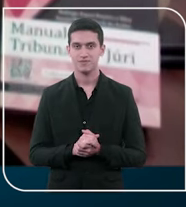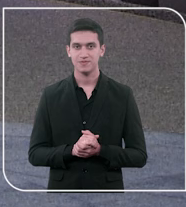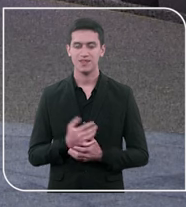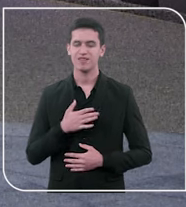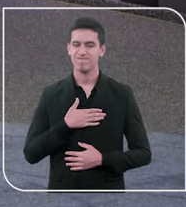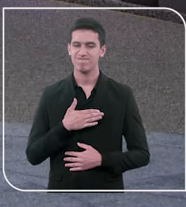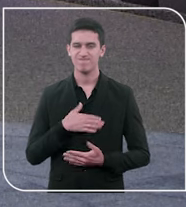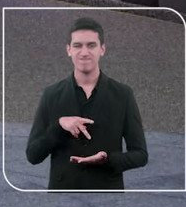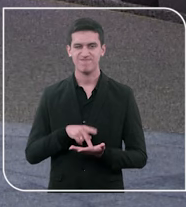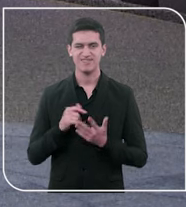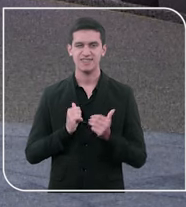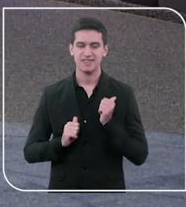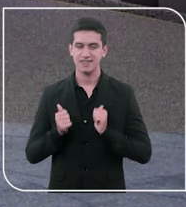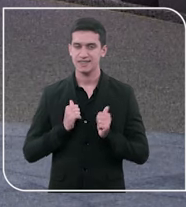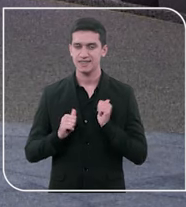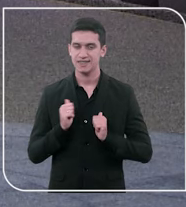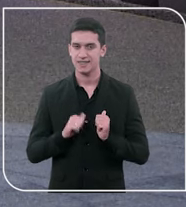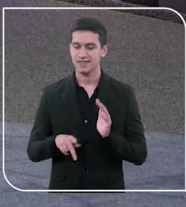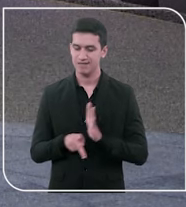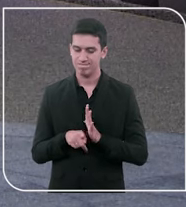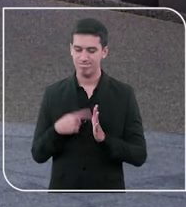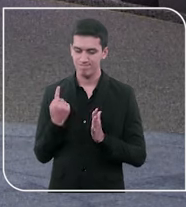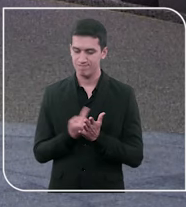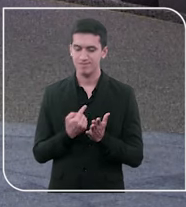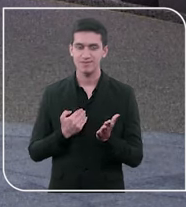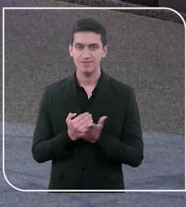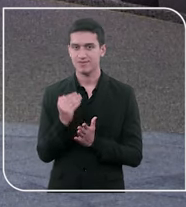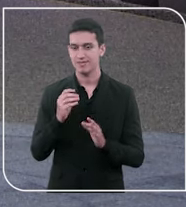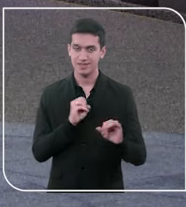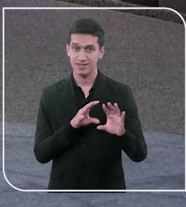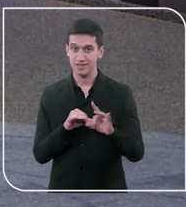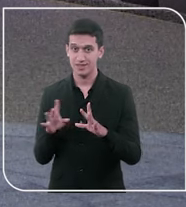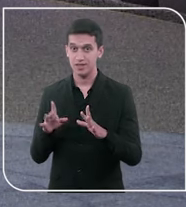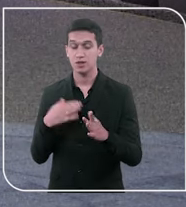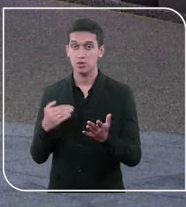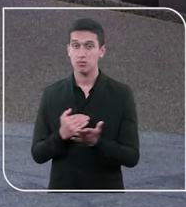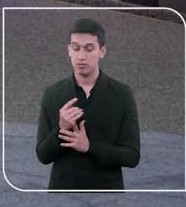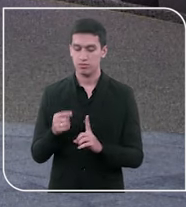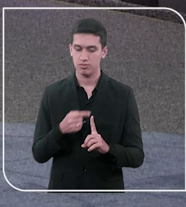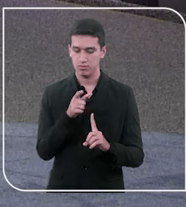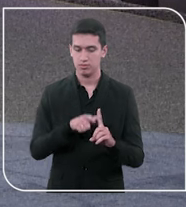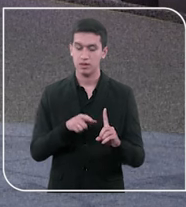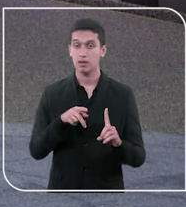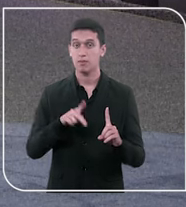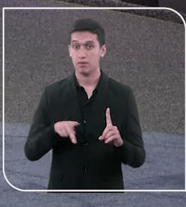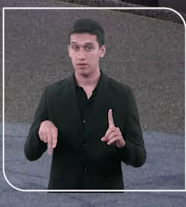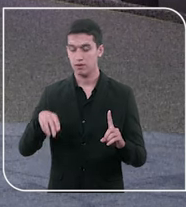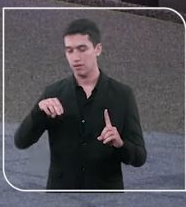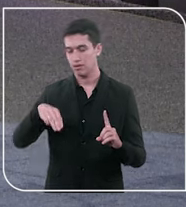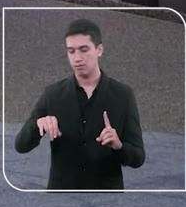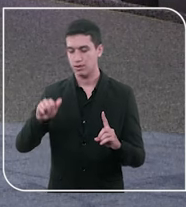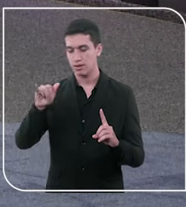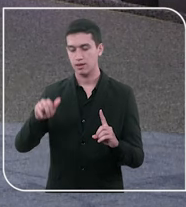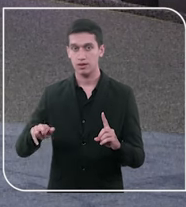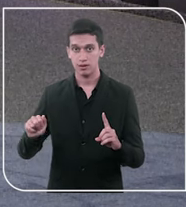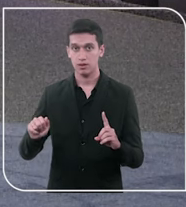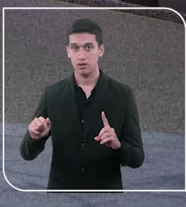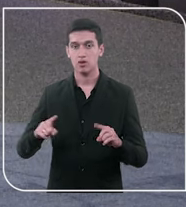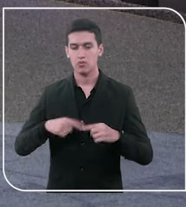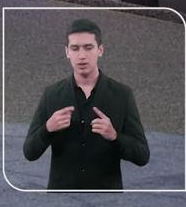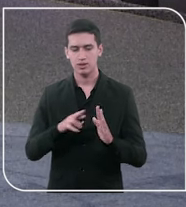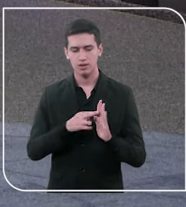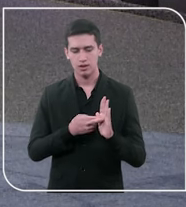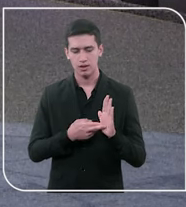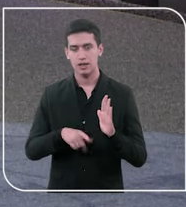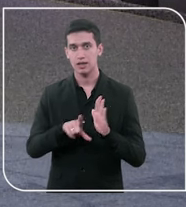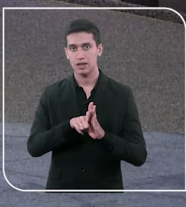democracia. E eu estou ansiosíssima já para a gente começar a nossa aula. E eu começo então com a professora Mayara Tashi. Professora,